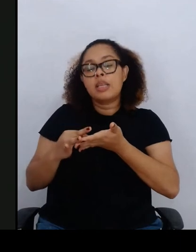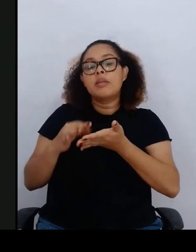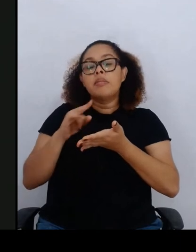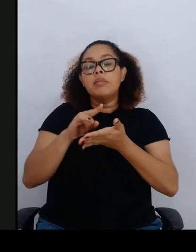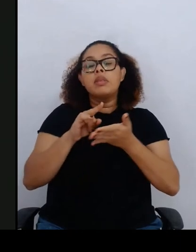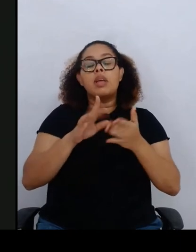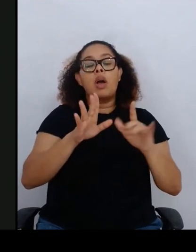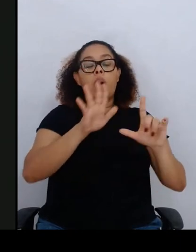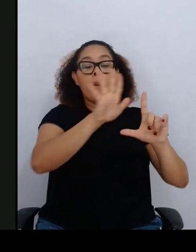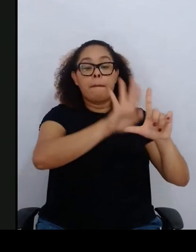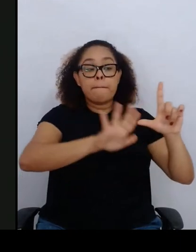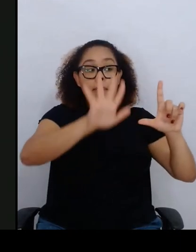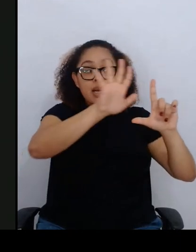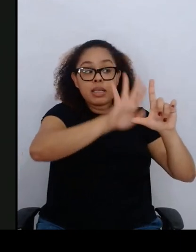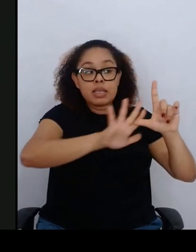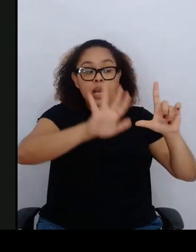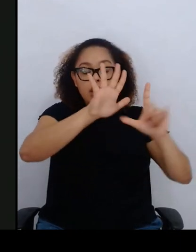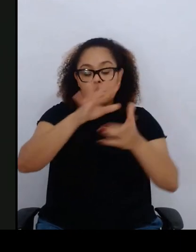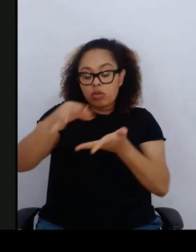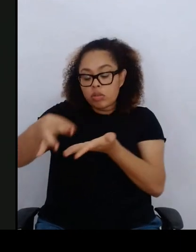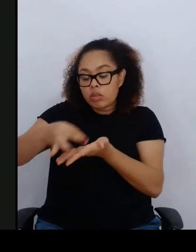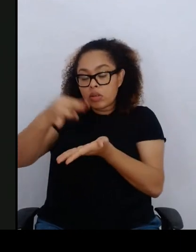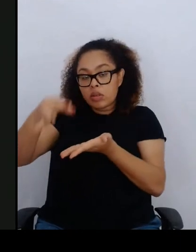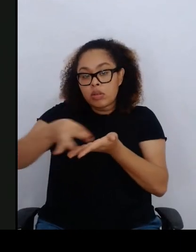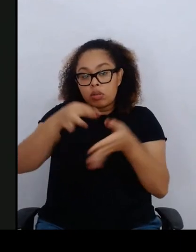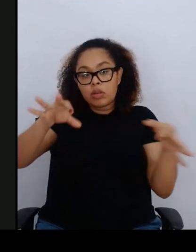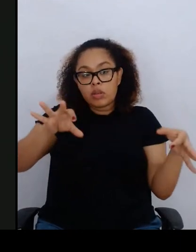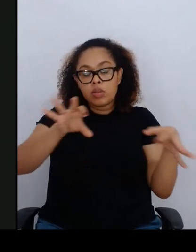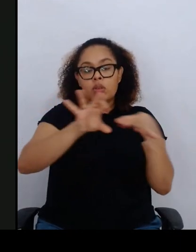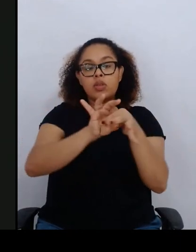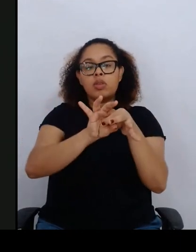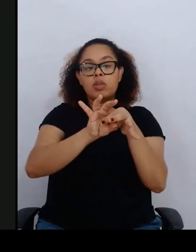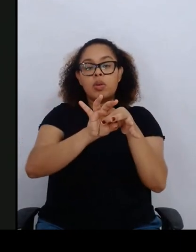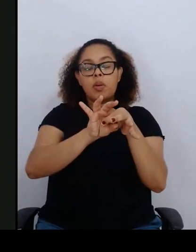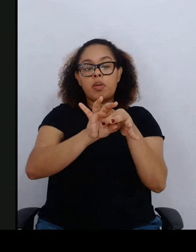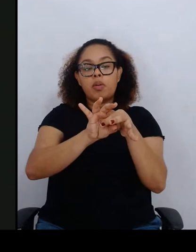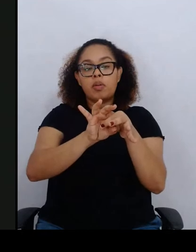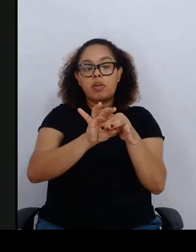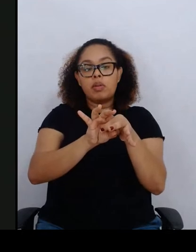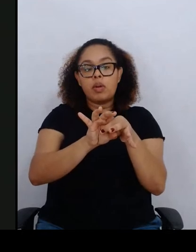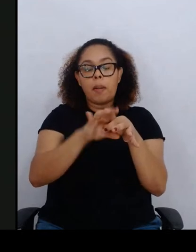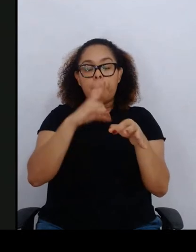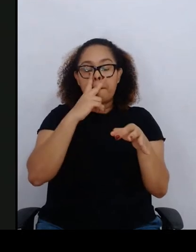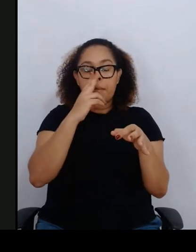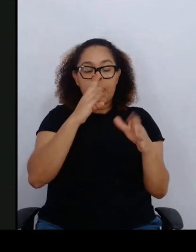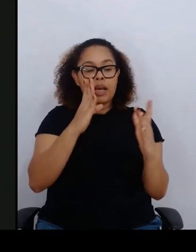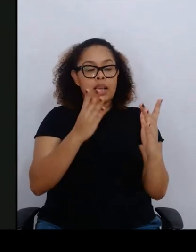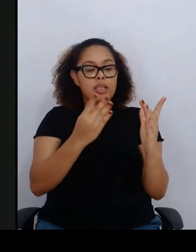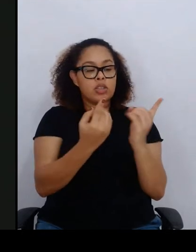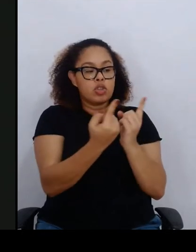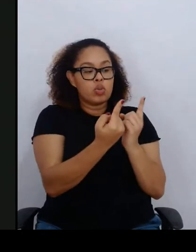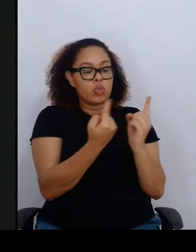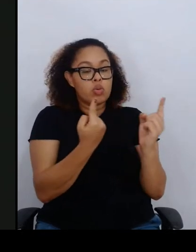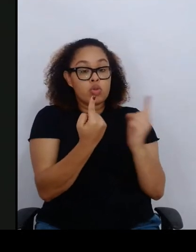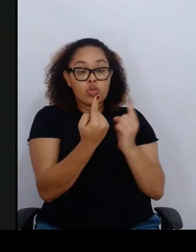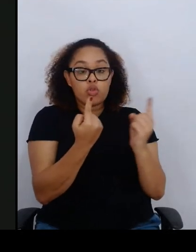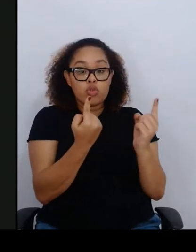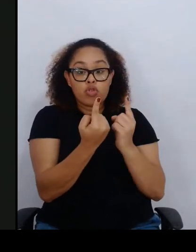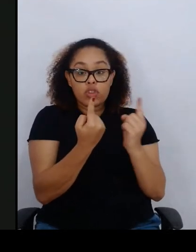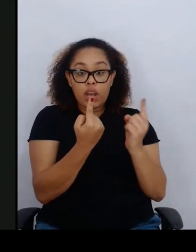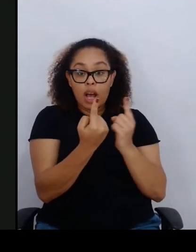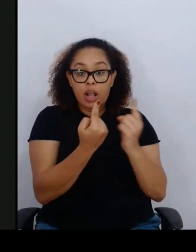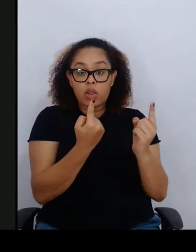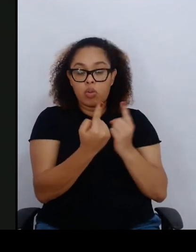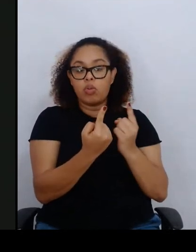e a Tapeçaria que criam uma espécie de diálogo vai e vem entre o ambiente externo e